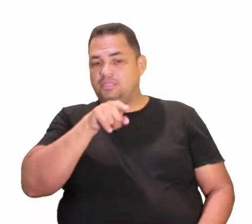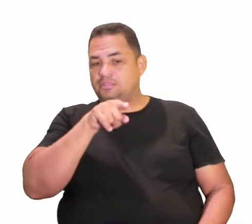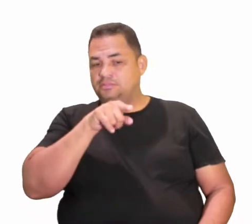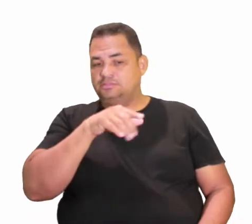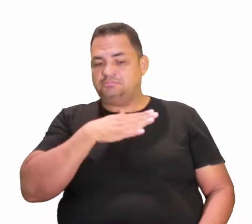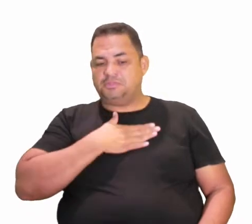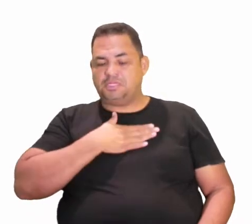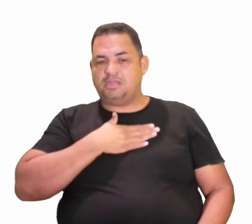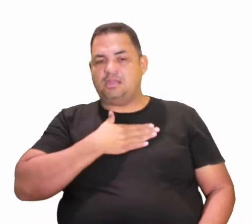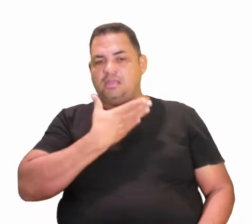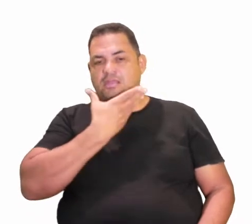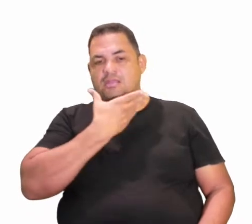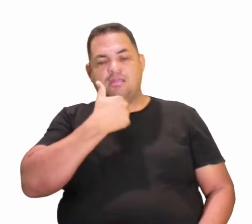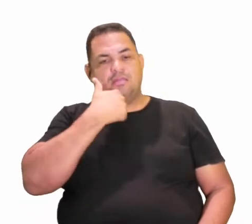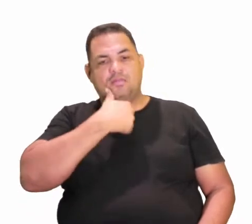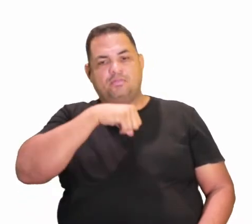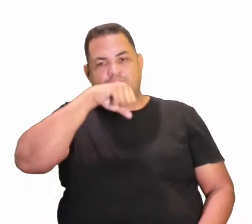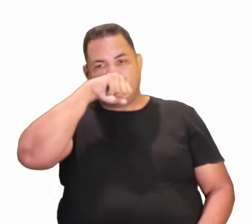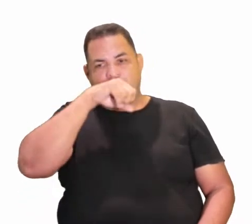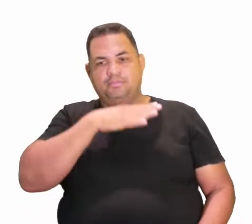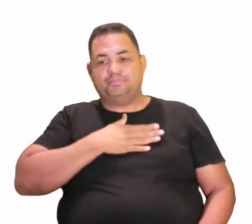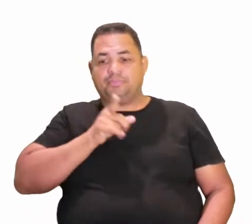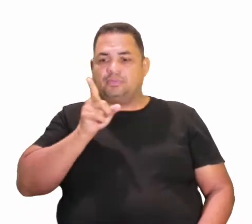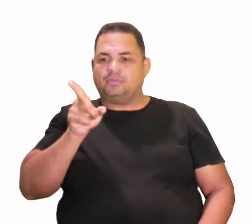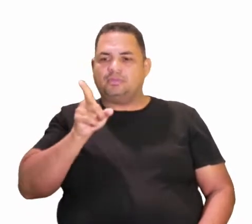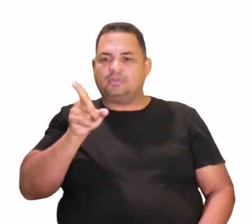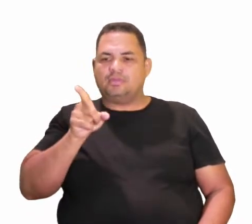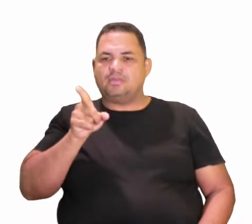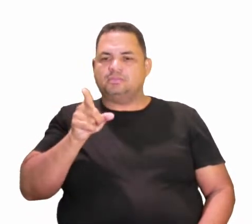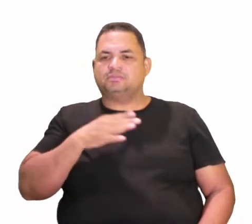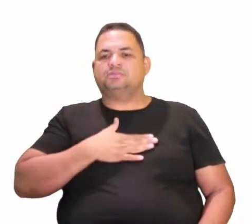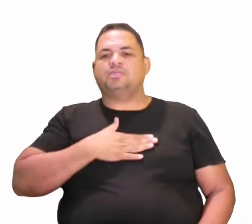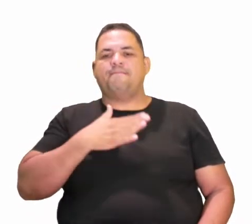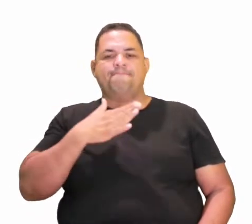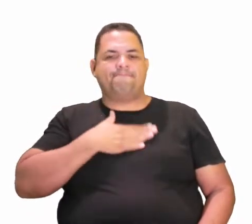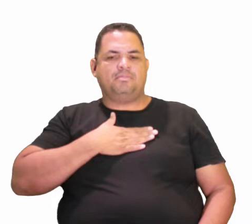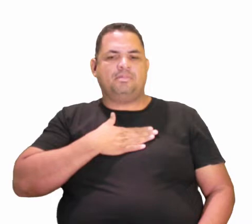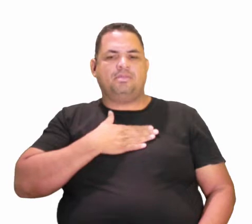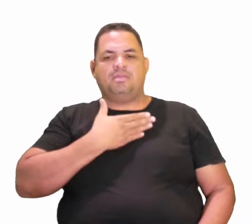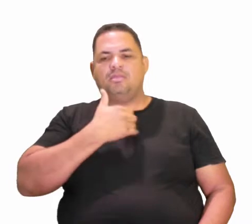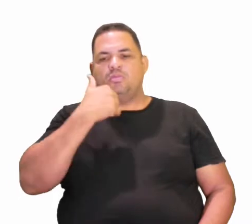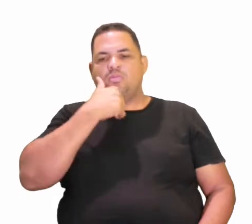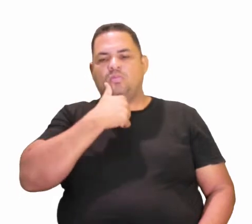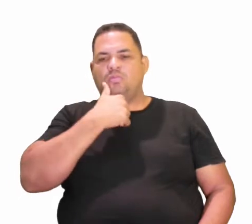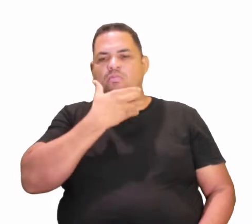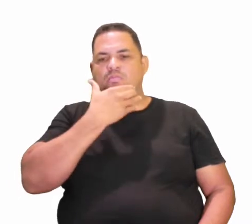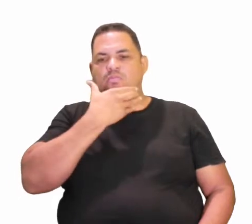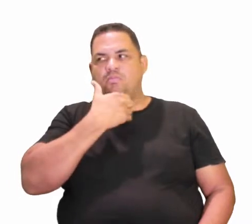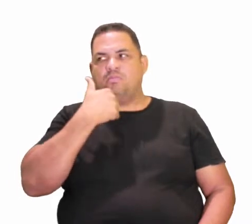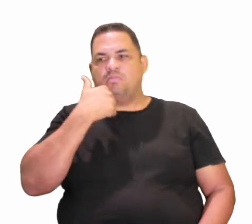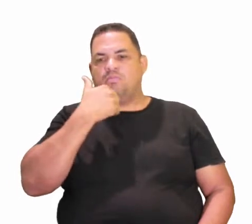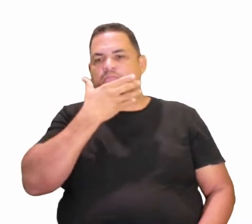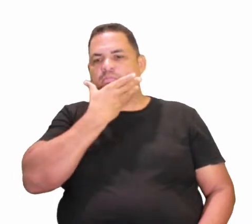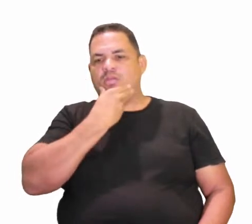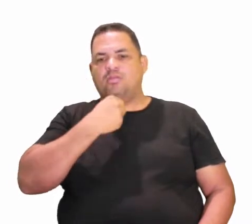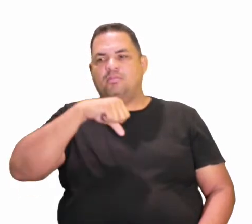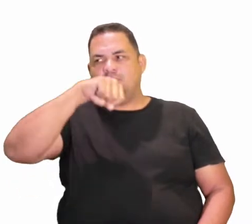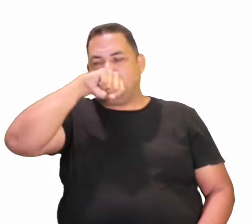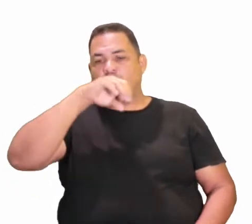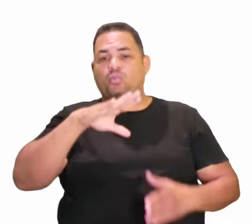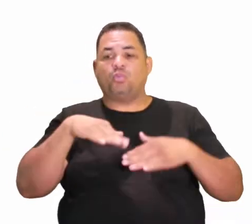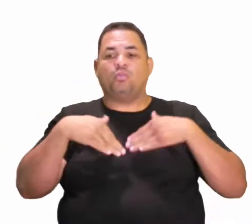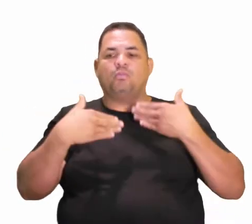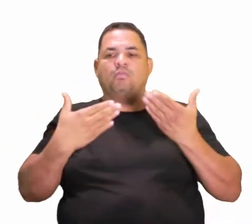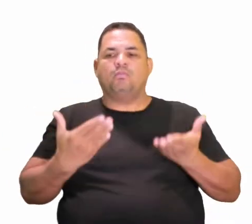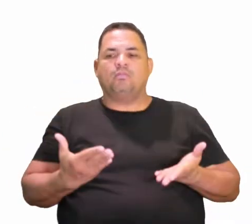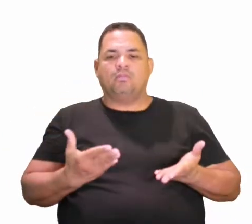minha mãe. This is my dad. Este é o meu pai, certo? E aí, quando eu quero falar dos